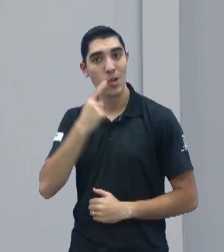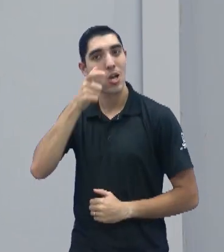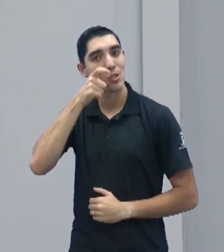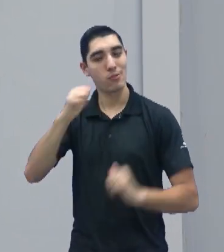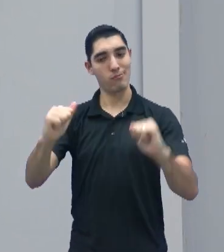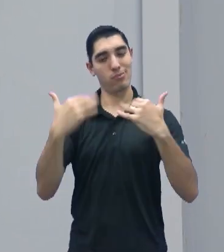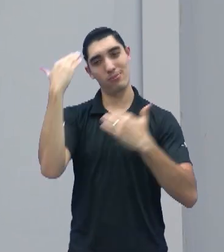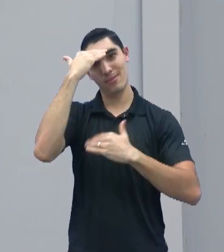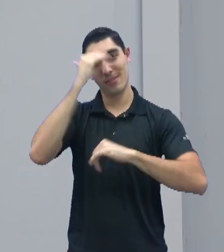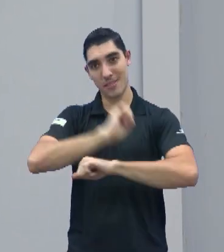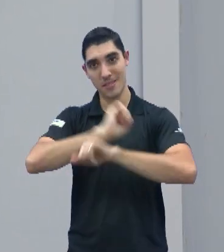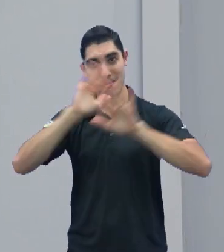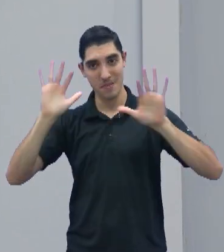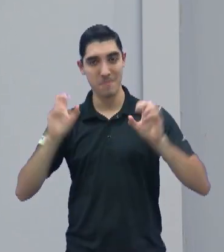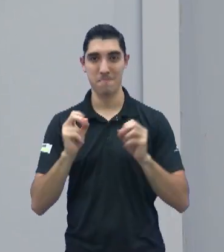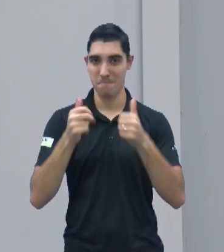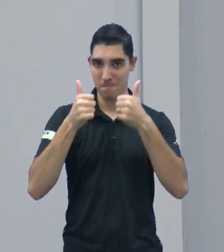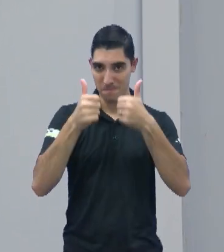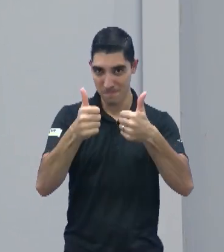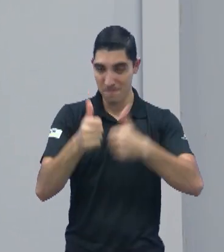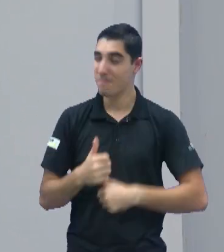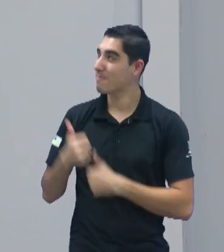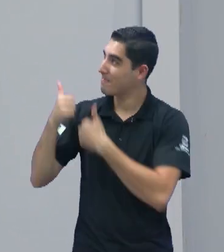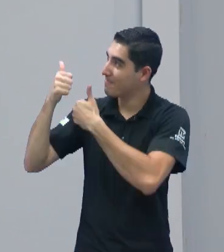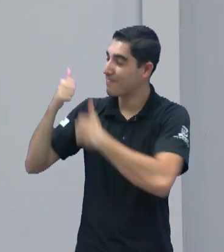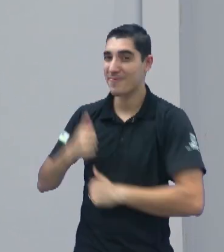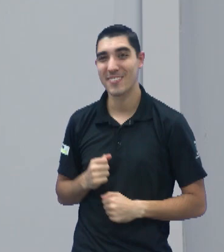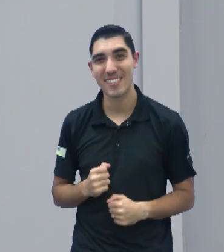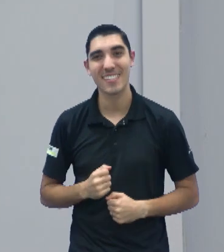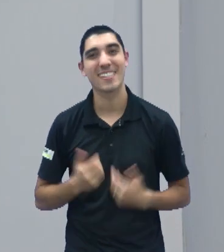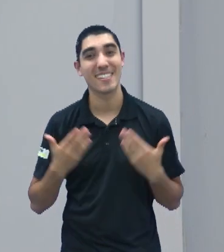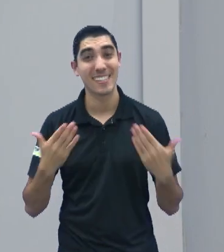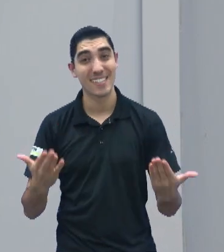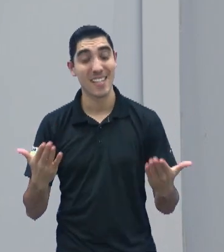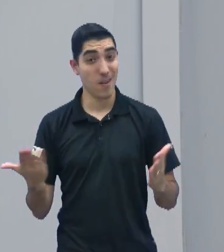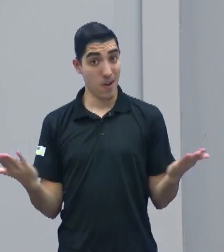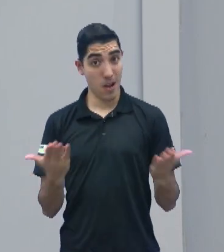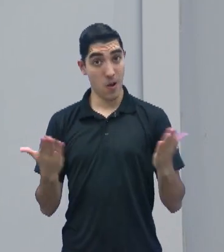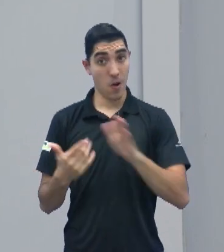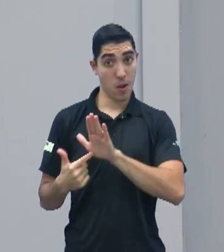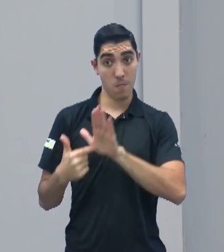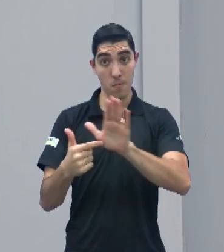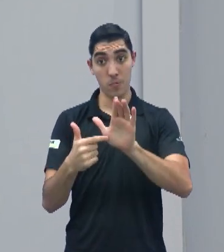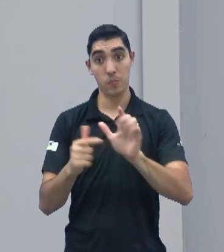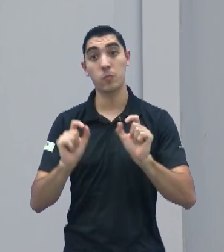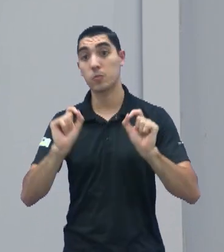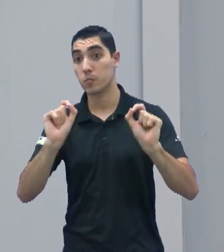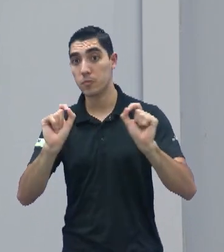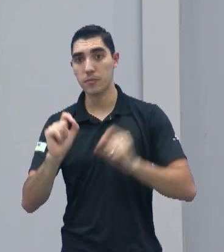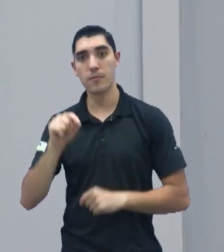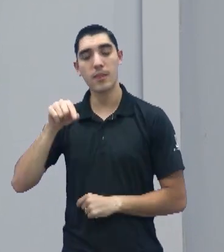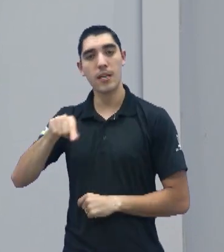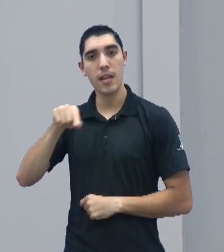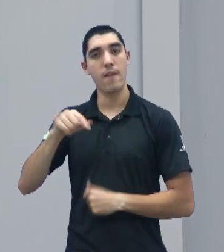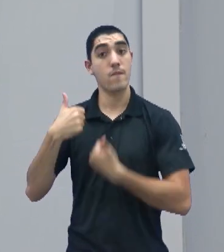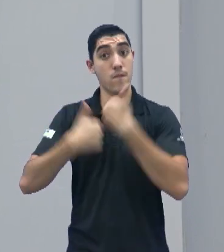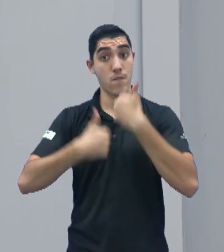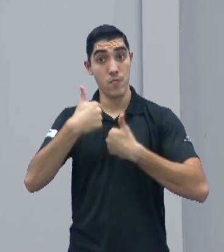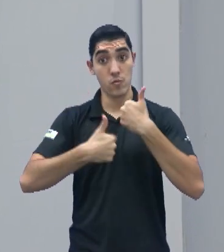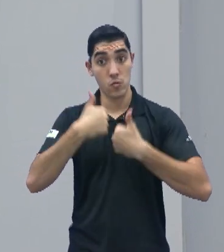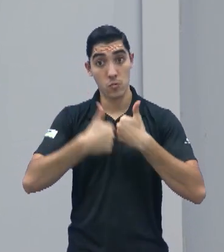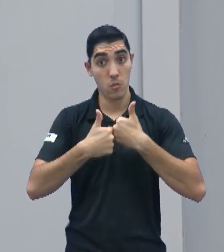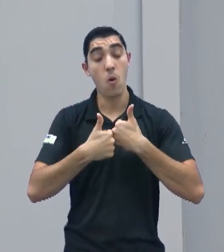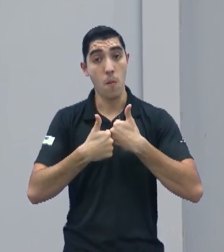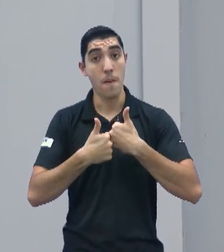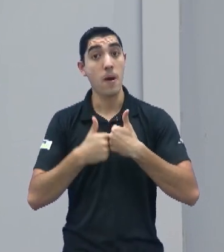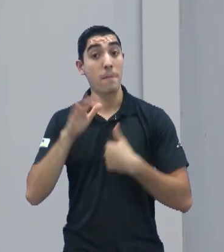comunidade surda que acompanha o nosso programa, tá certo? E olha só, a gente começa a Hora do Esporte de hoje falando de futebol, mas falando